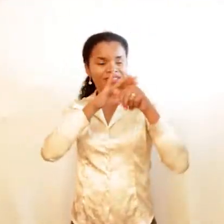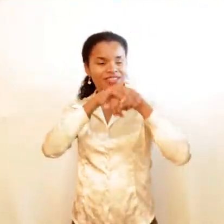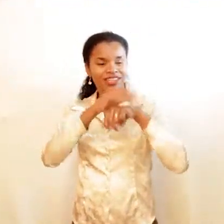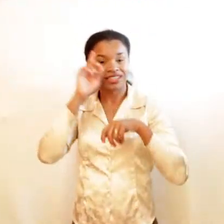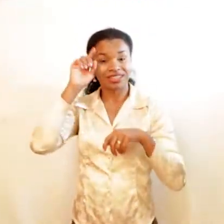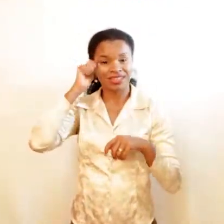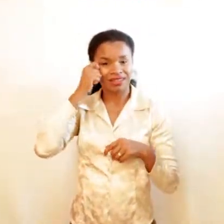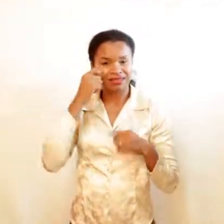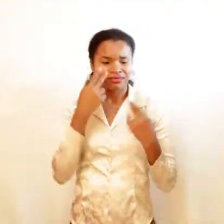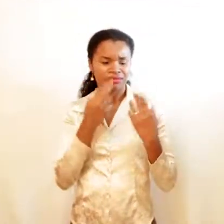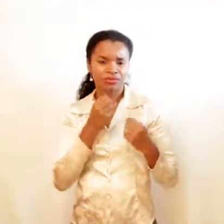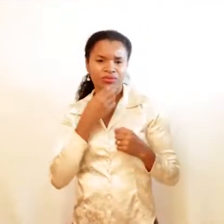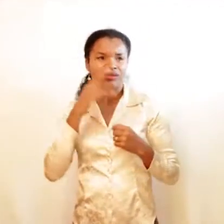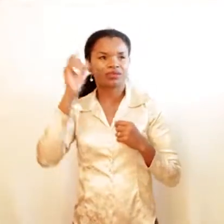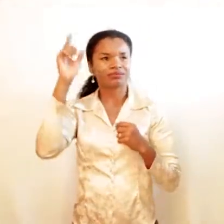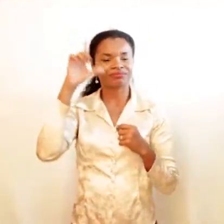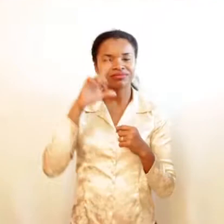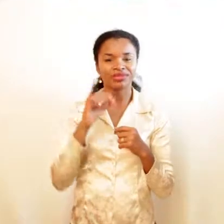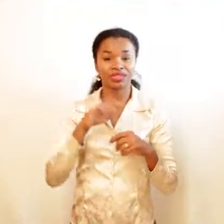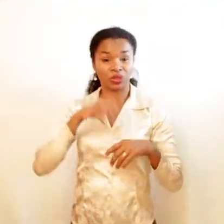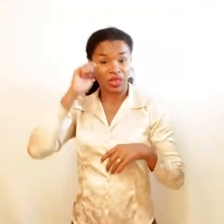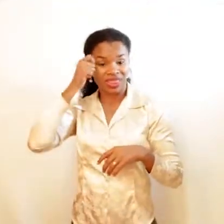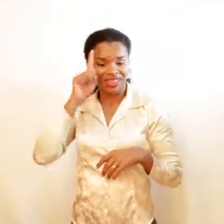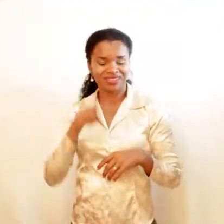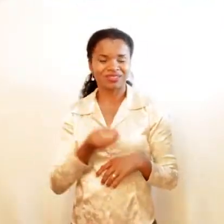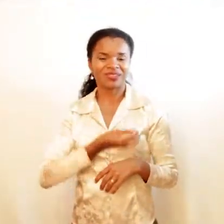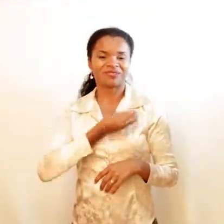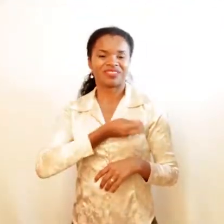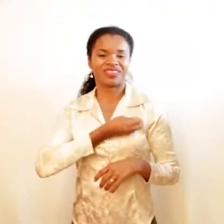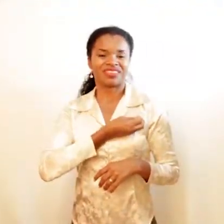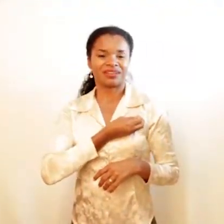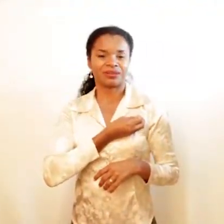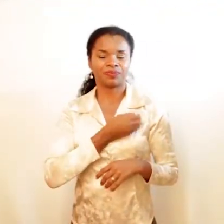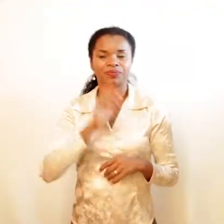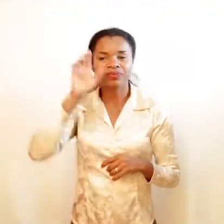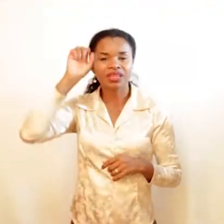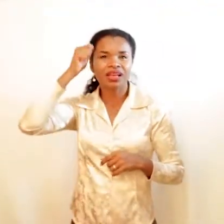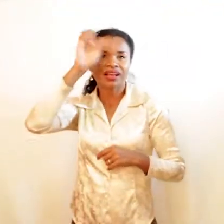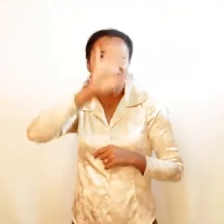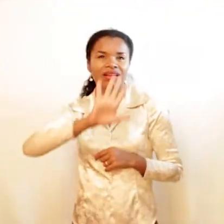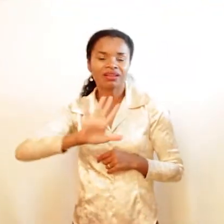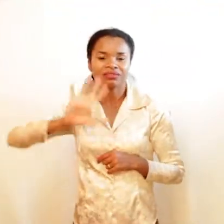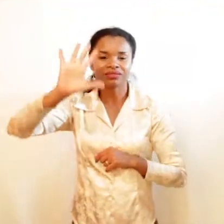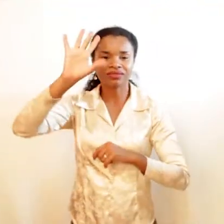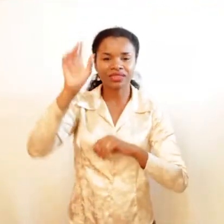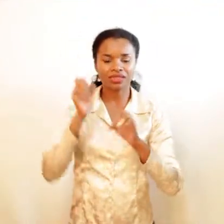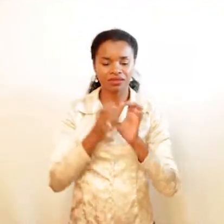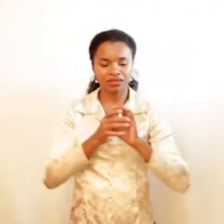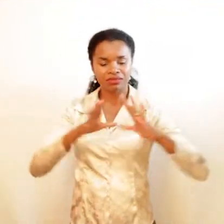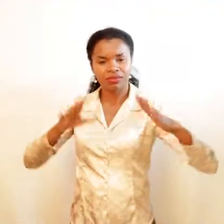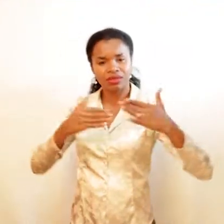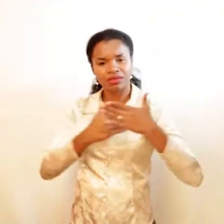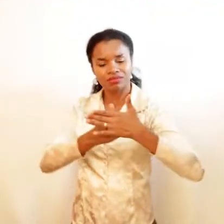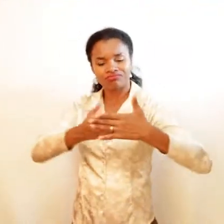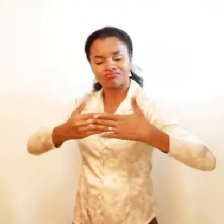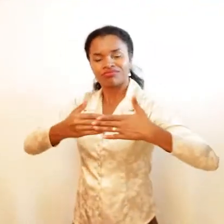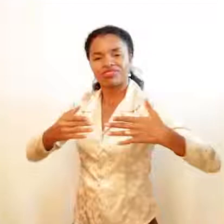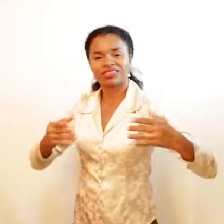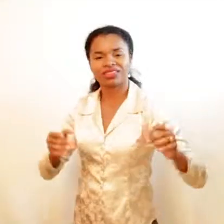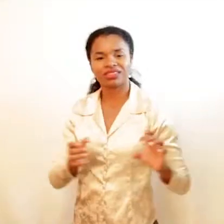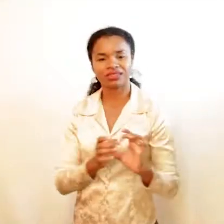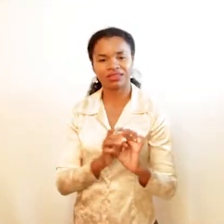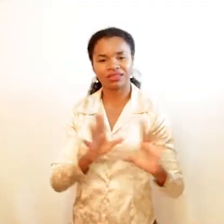negra como a noite. Sou negro, sou amor. Sou negro, sou a vida. África liberta em tuas